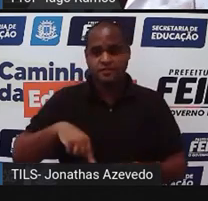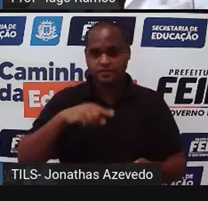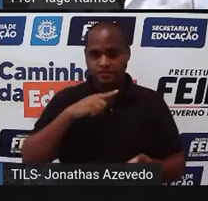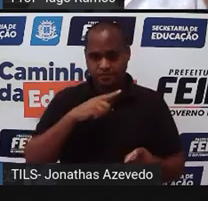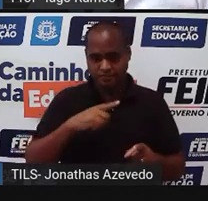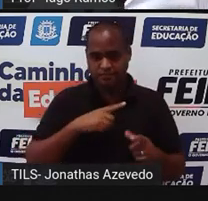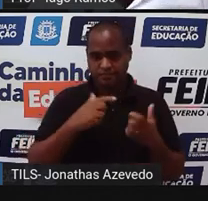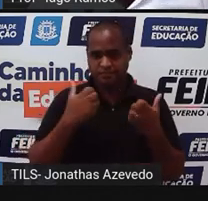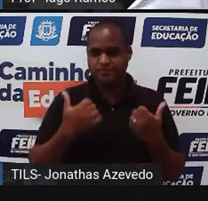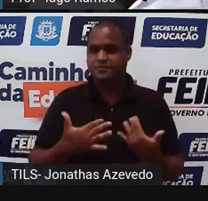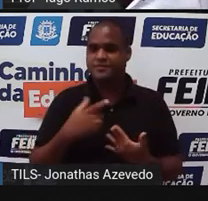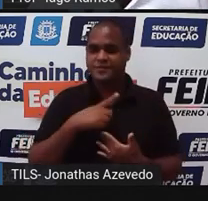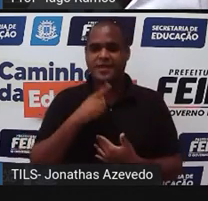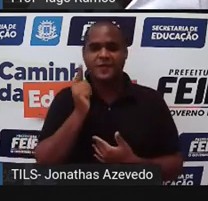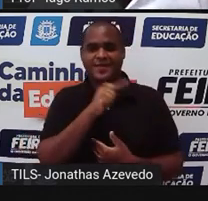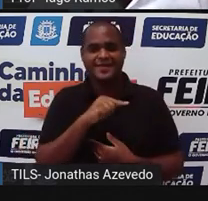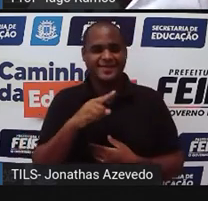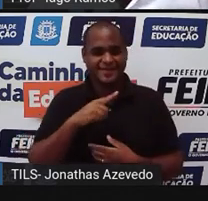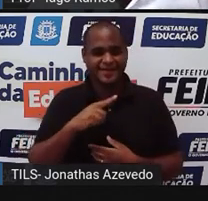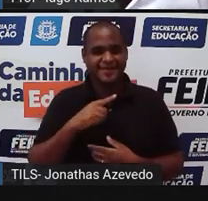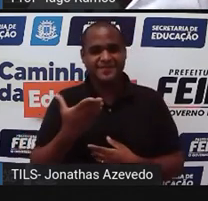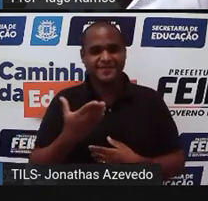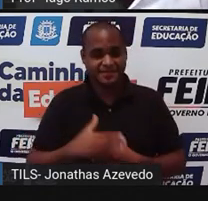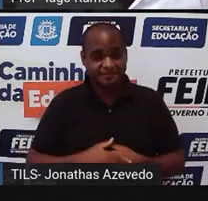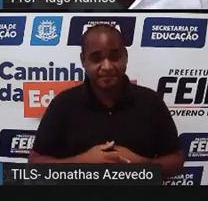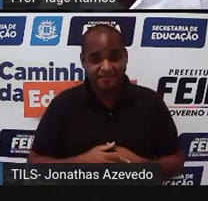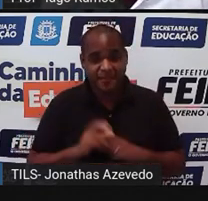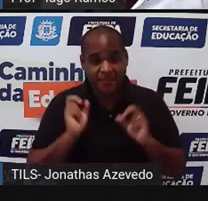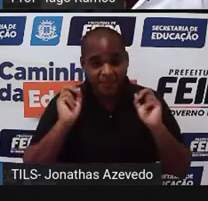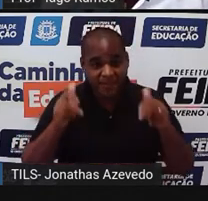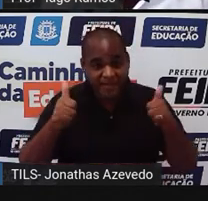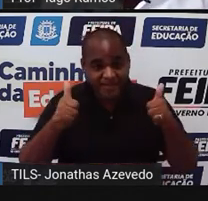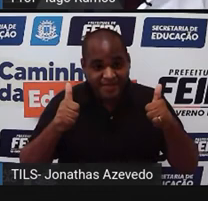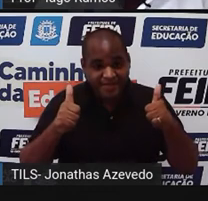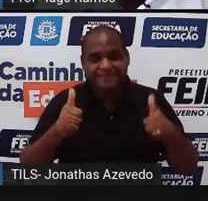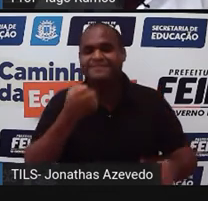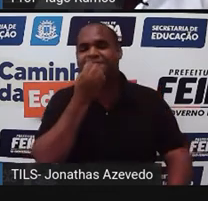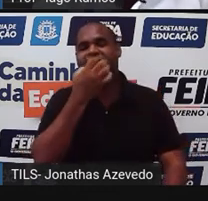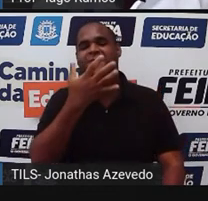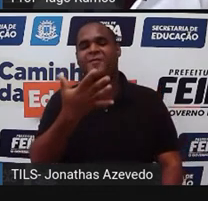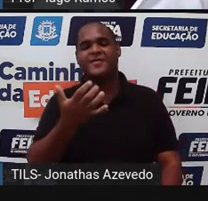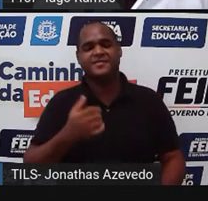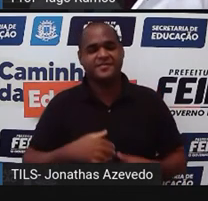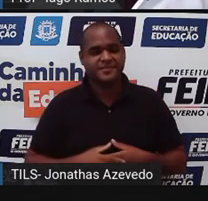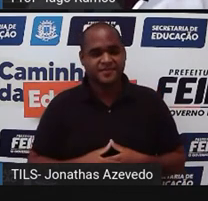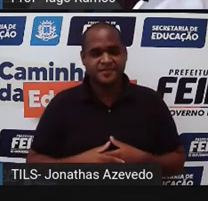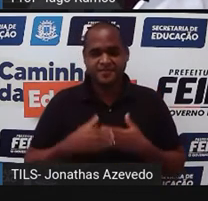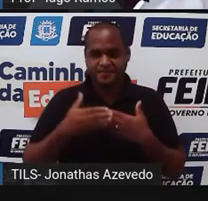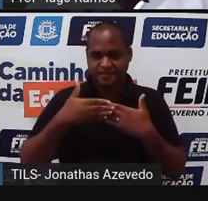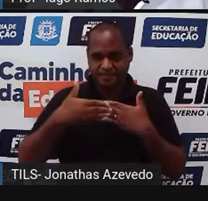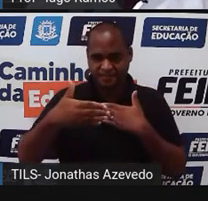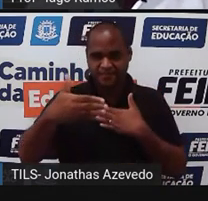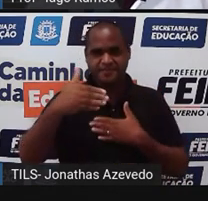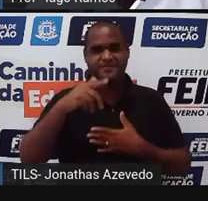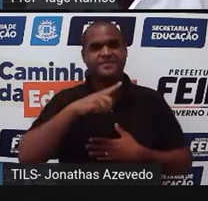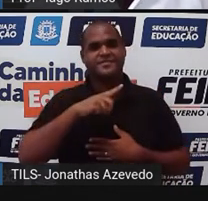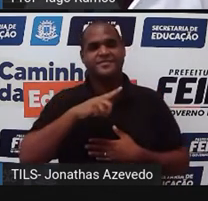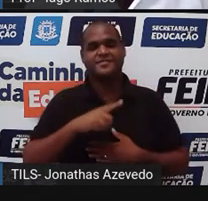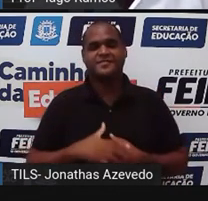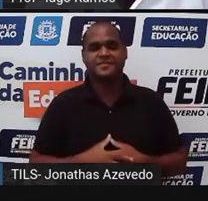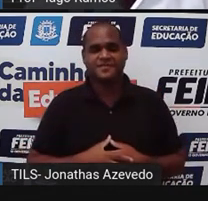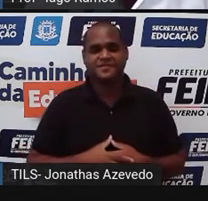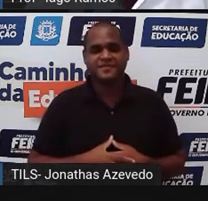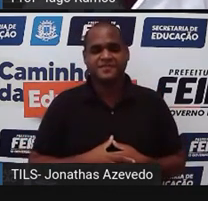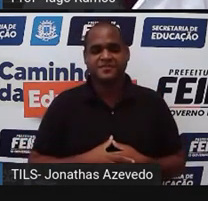dividindo em dois triângulos Belê massa a vamos adiante né